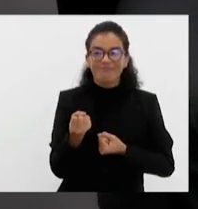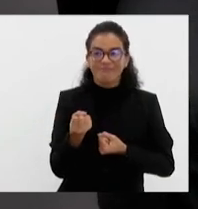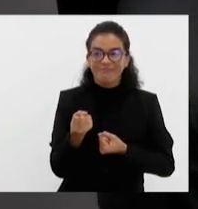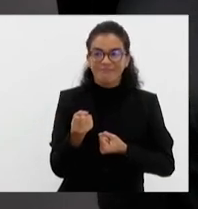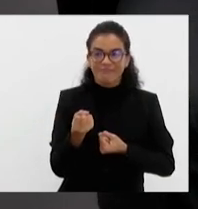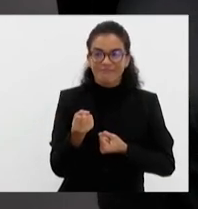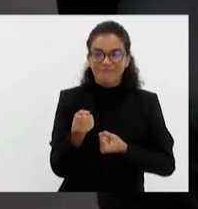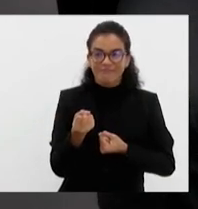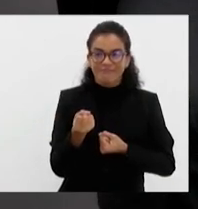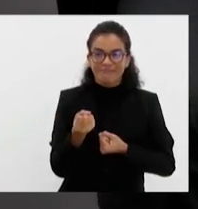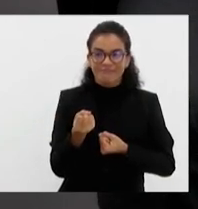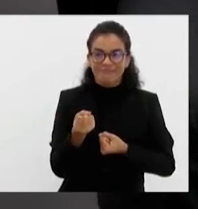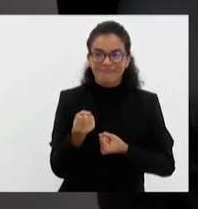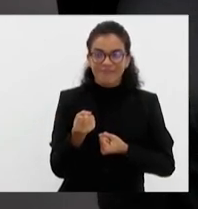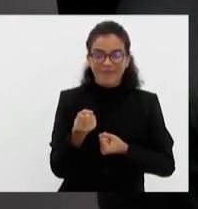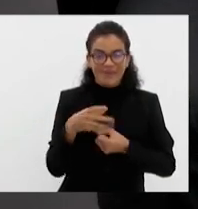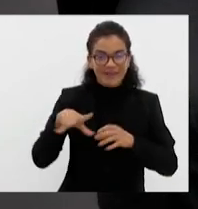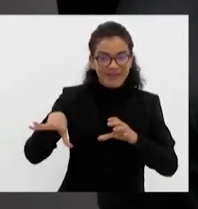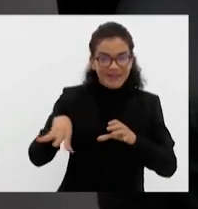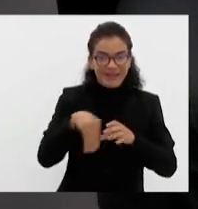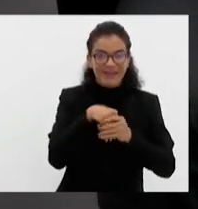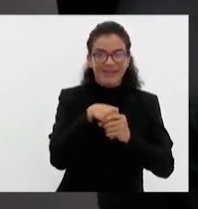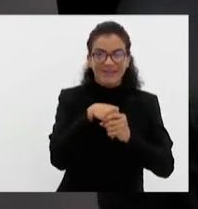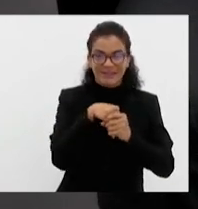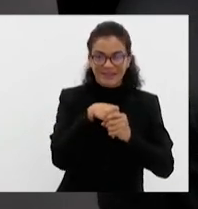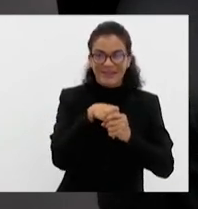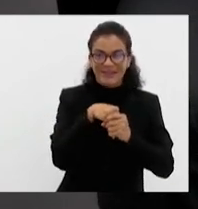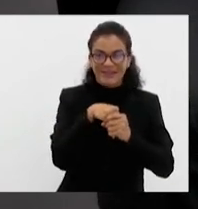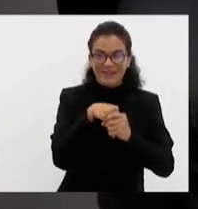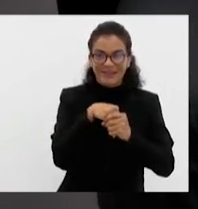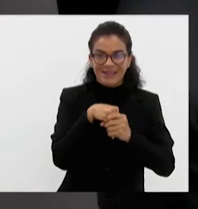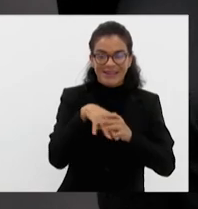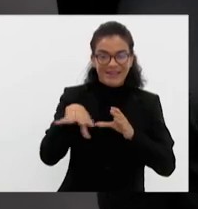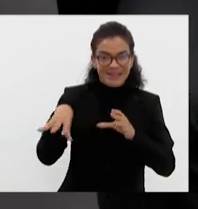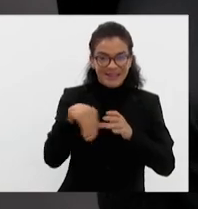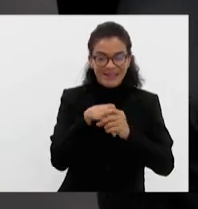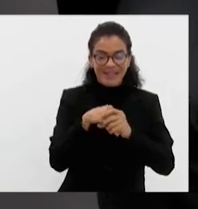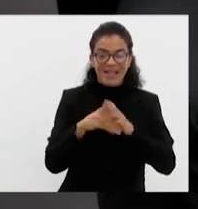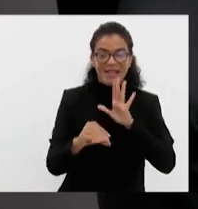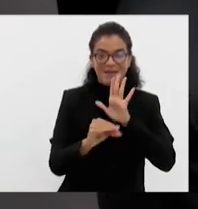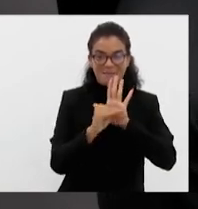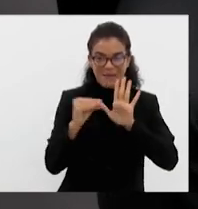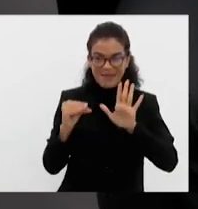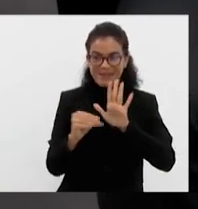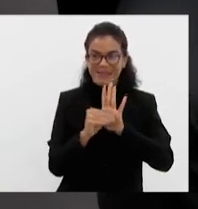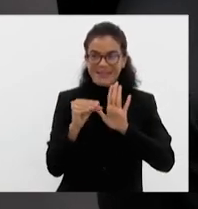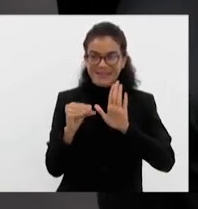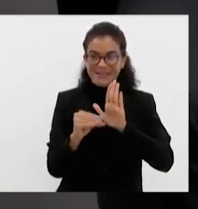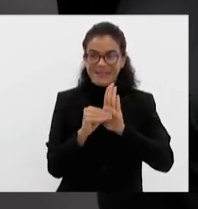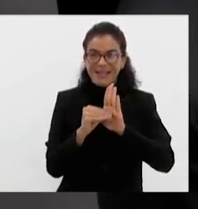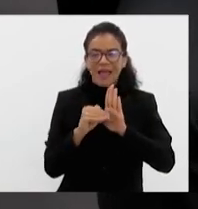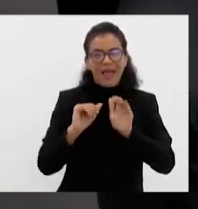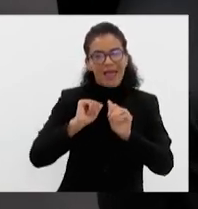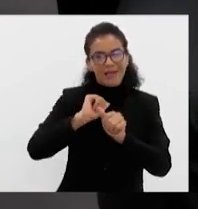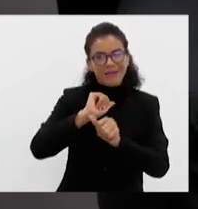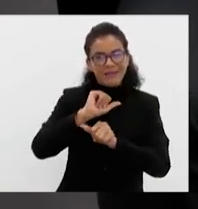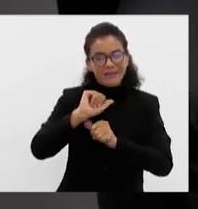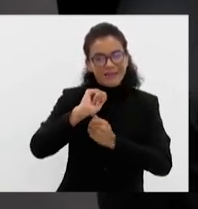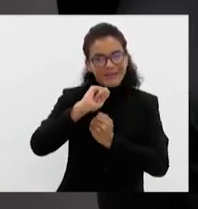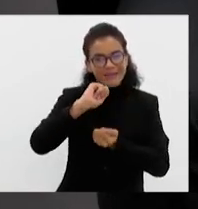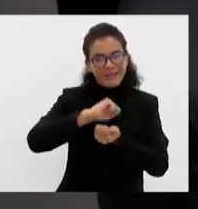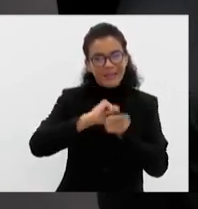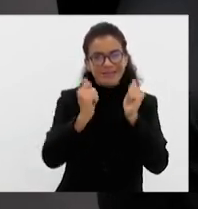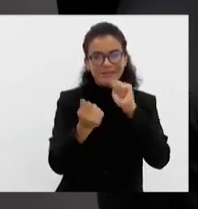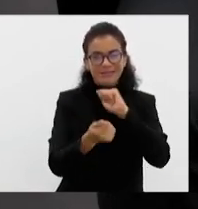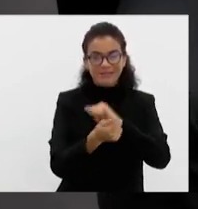aliás, está acolhendo, não, está introduzindo algumas emendas. A primeira delas é transformando o projeto